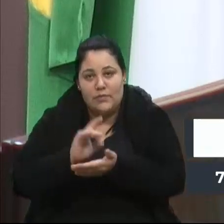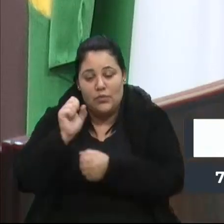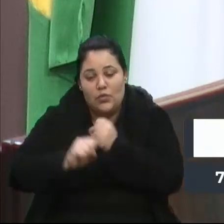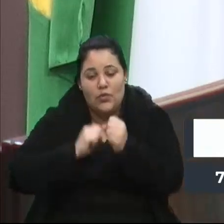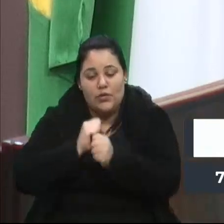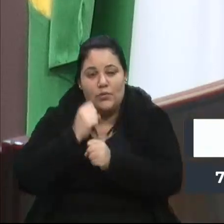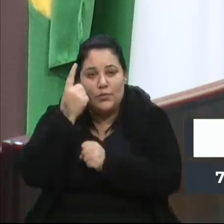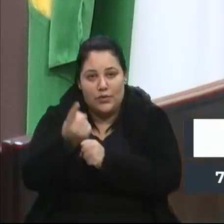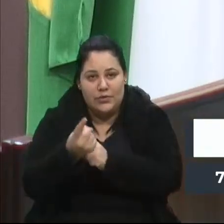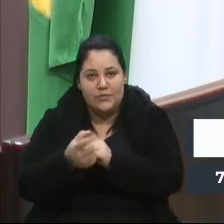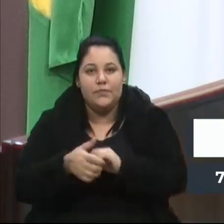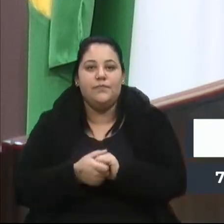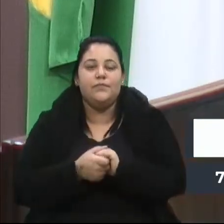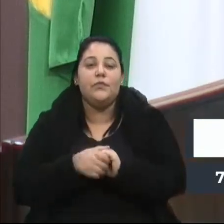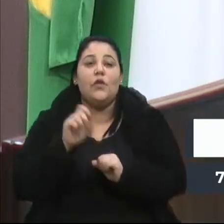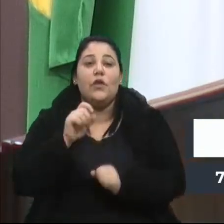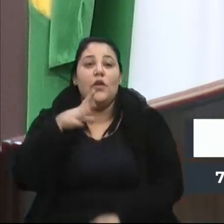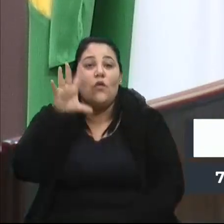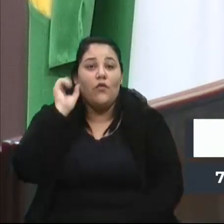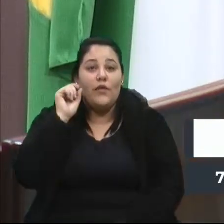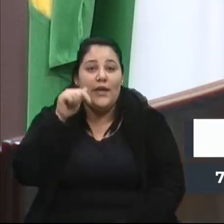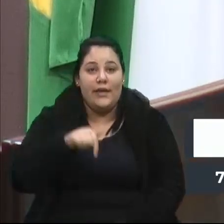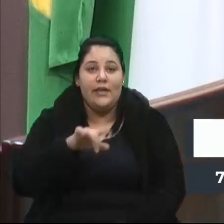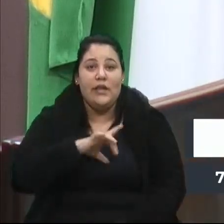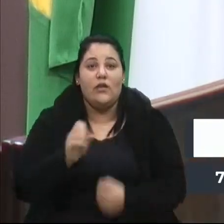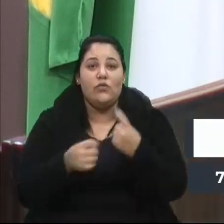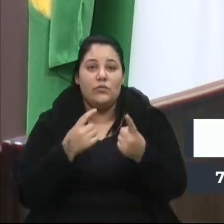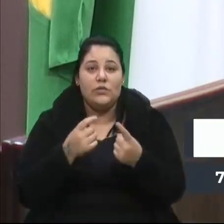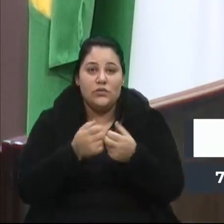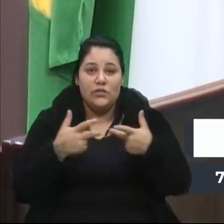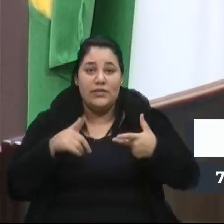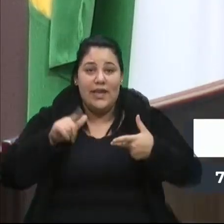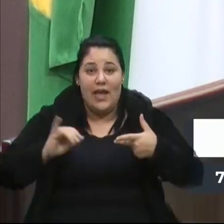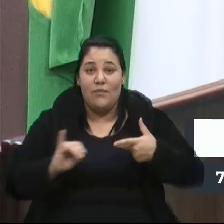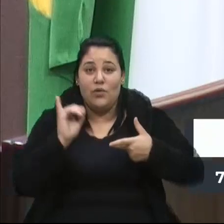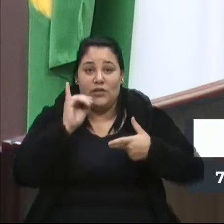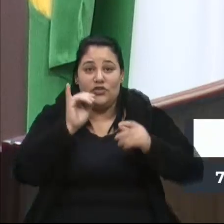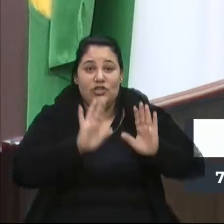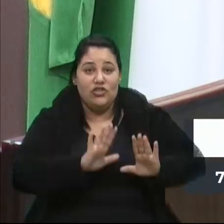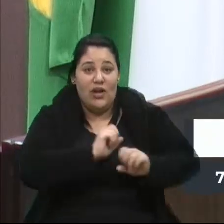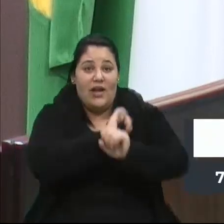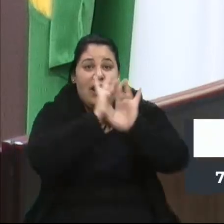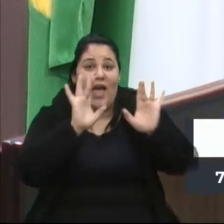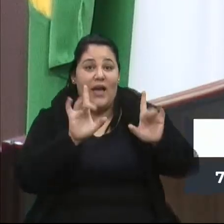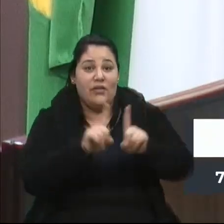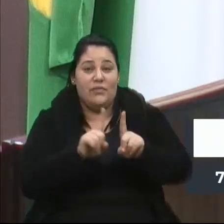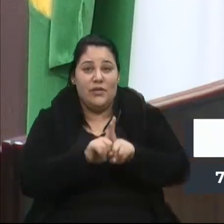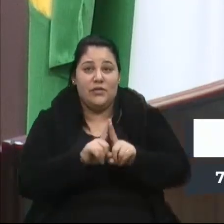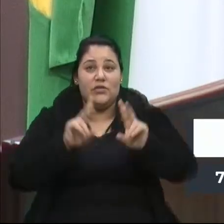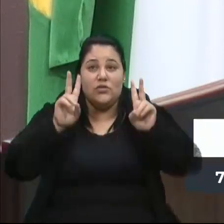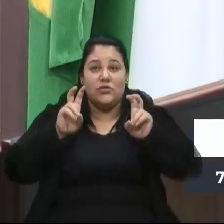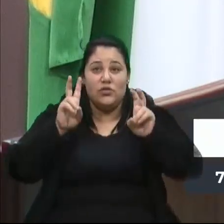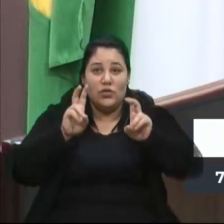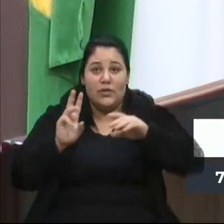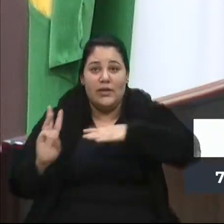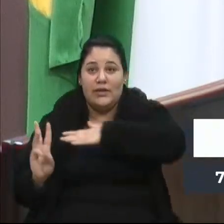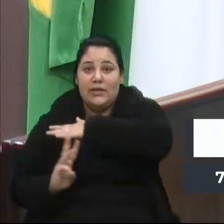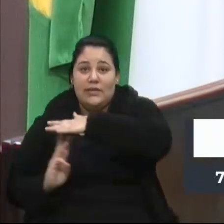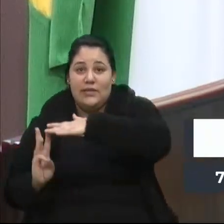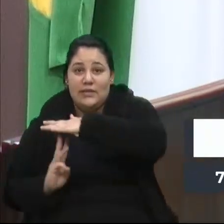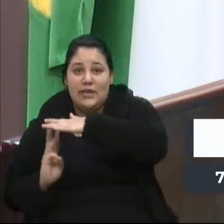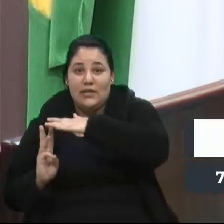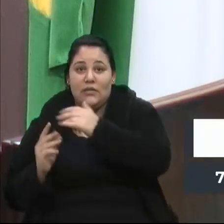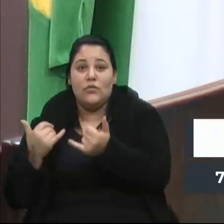vem. O que eu ouvi aqui, tem algumas coisas que são importantes que a gente esclareça, né? Sobre a questão da terceirizada.